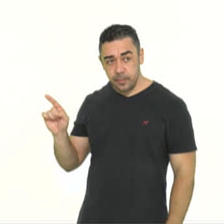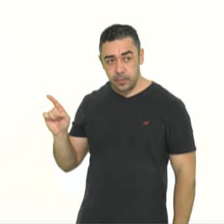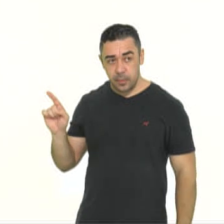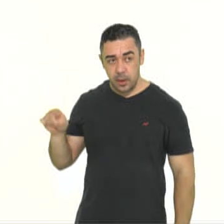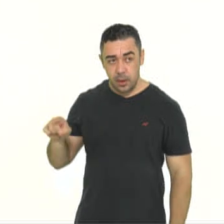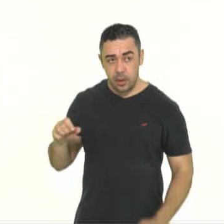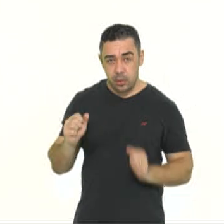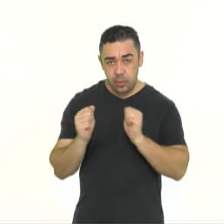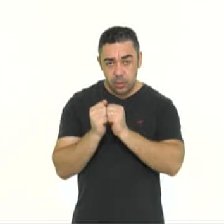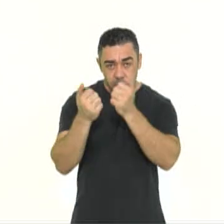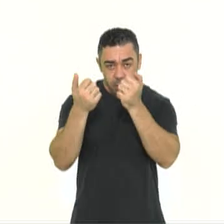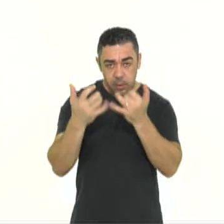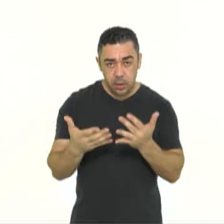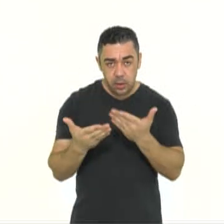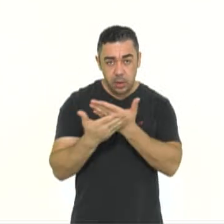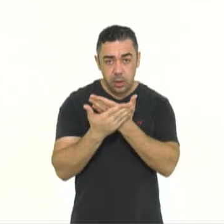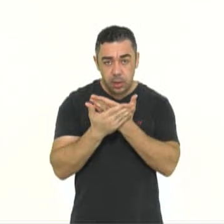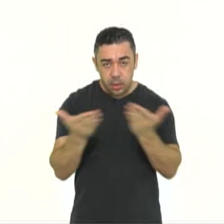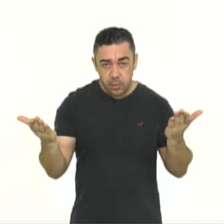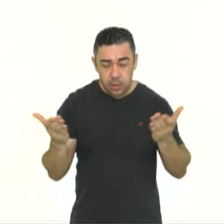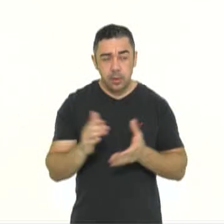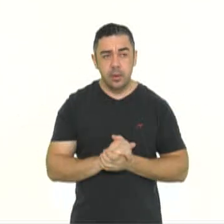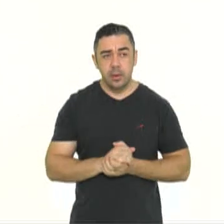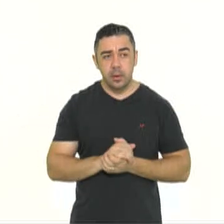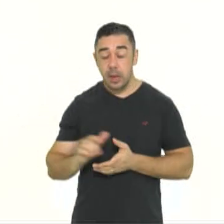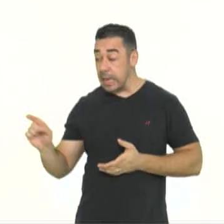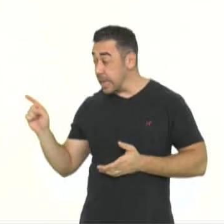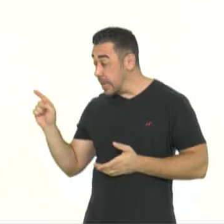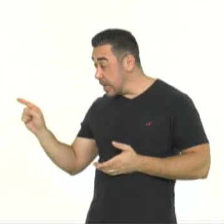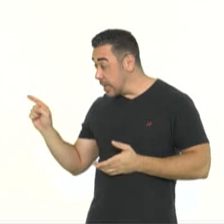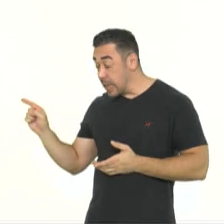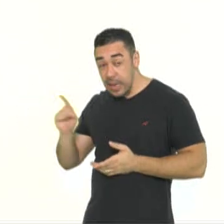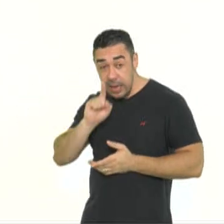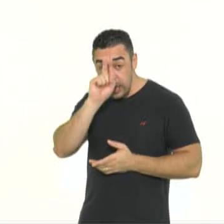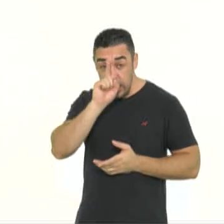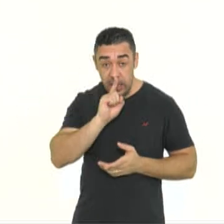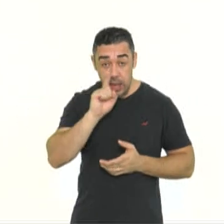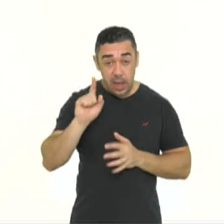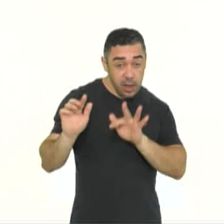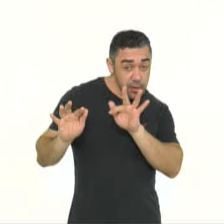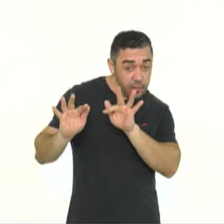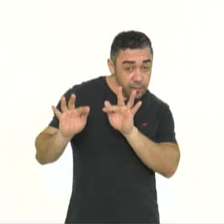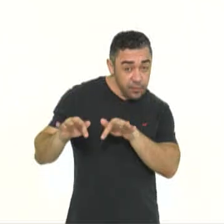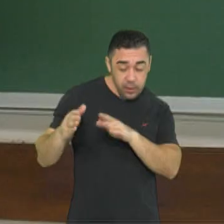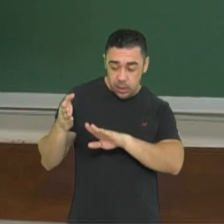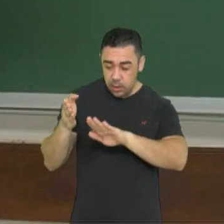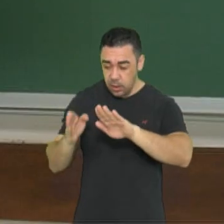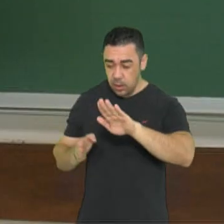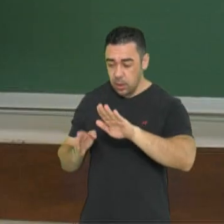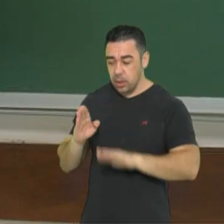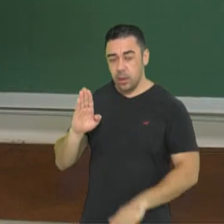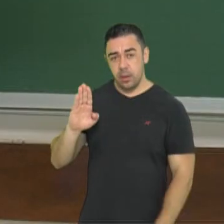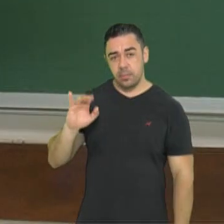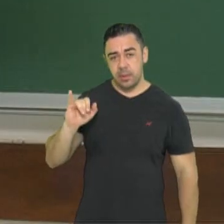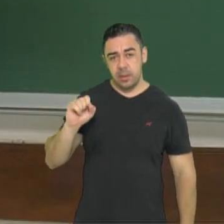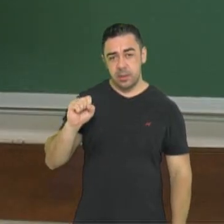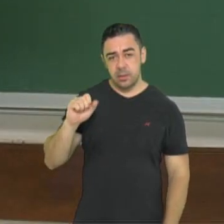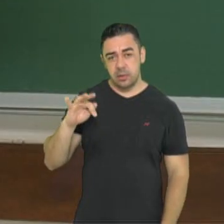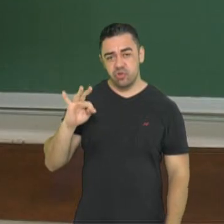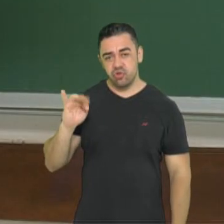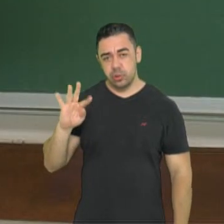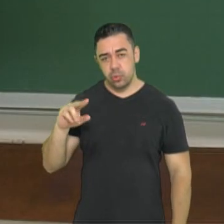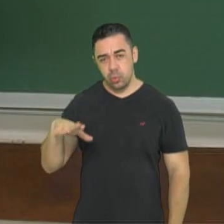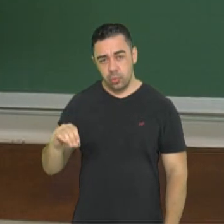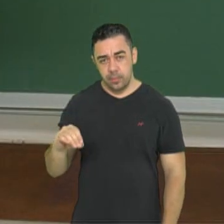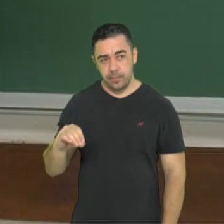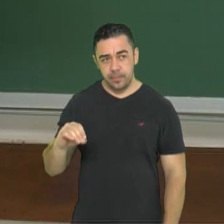gente conseguir explicar para os nossos alunos, está inclusive o finalzinho da fronteira do Império Bizantino. Aqui